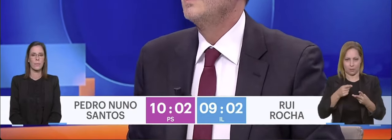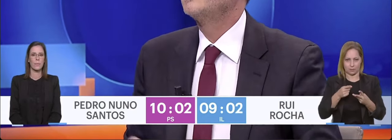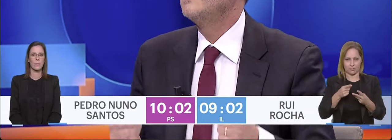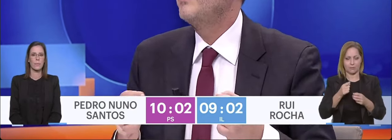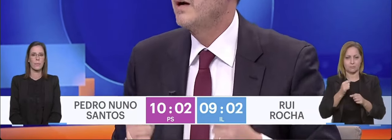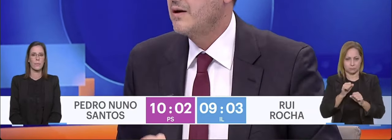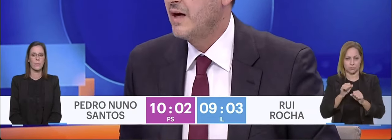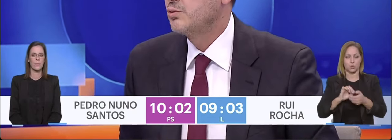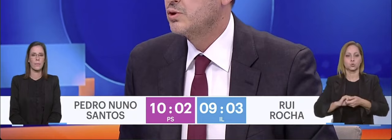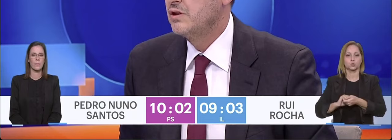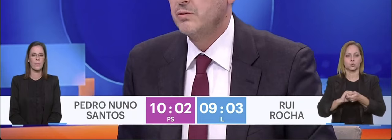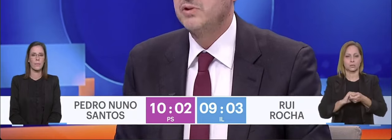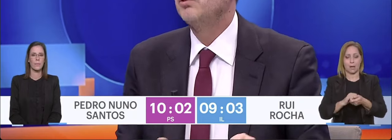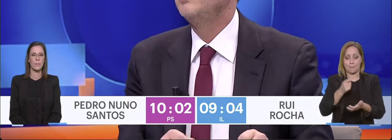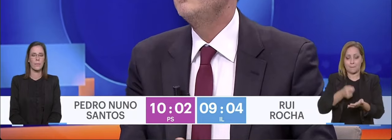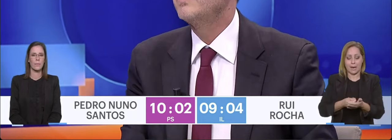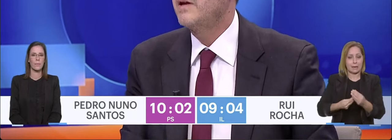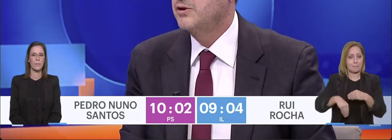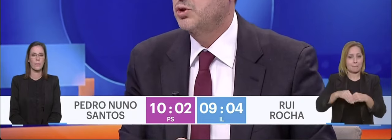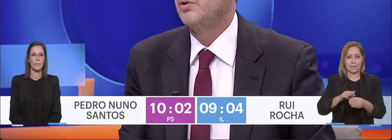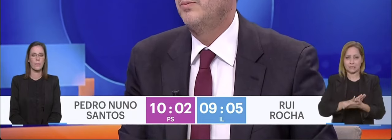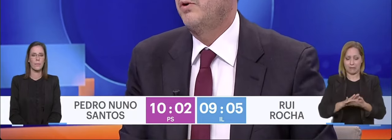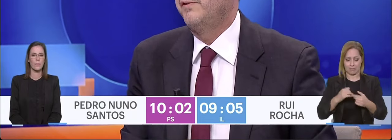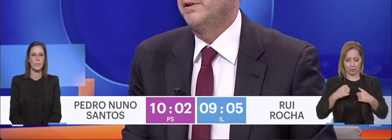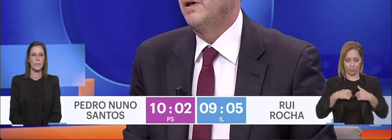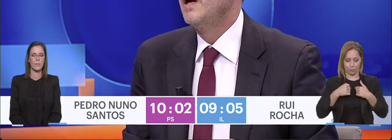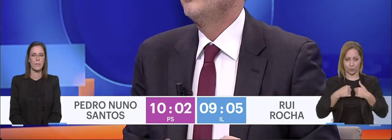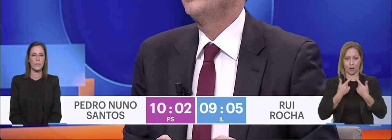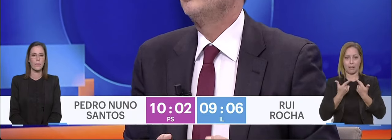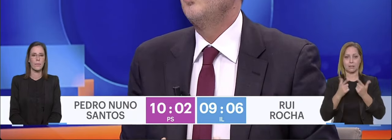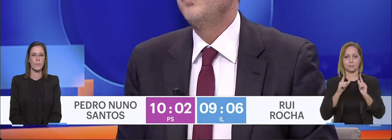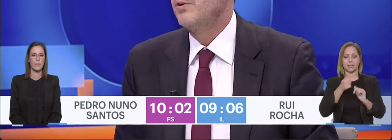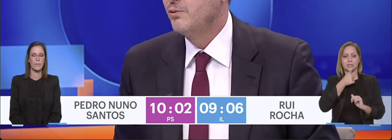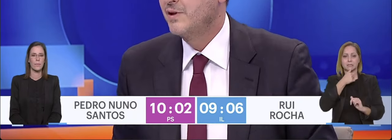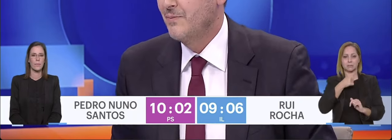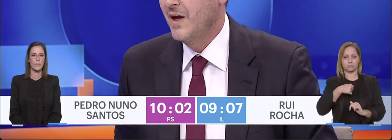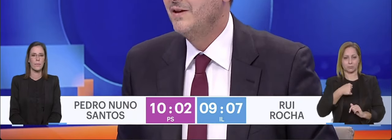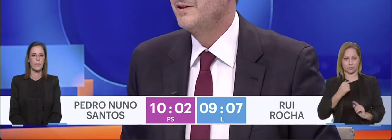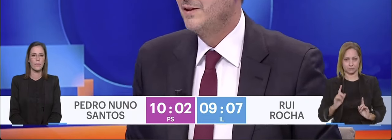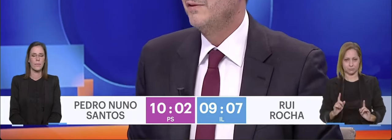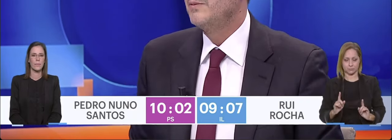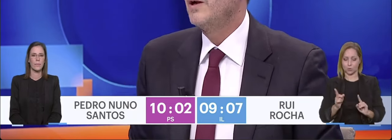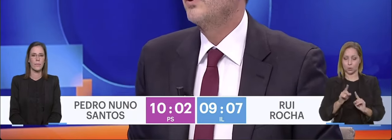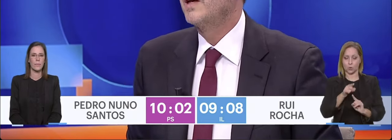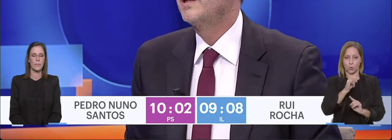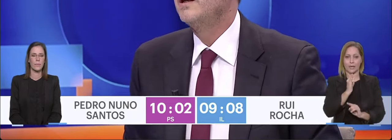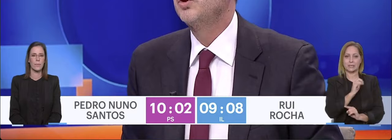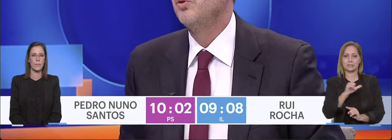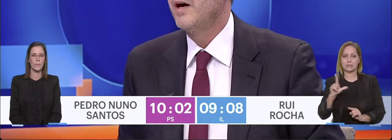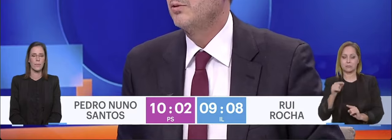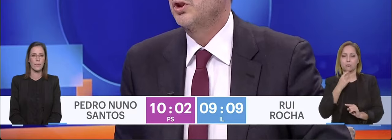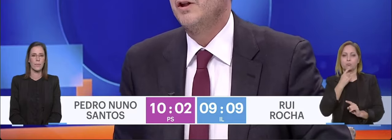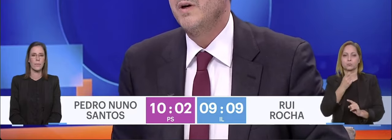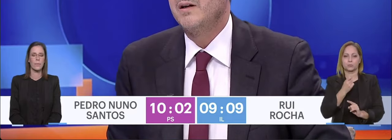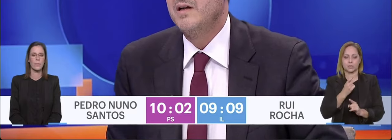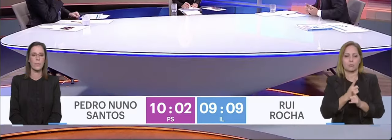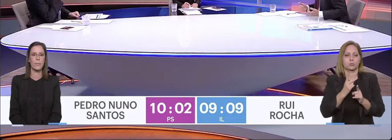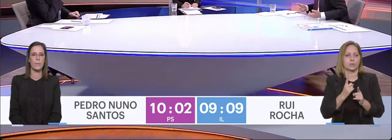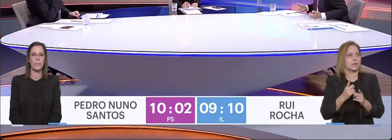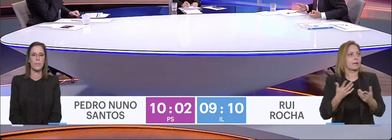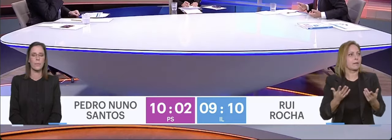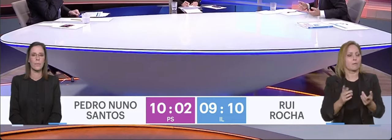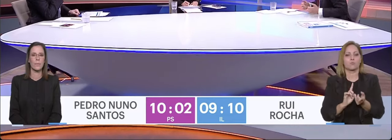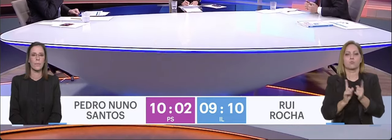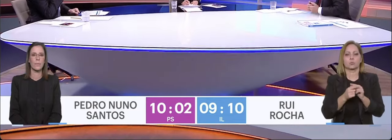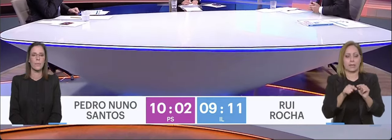social sem pagar mais um cêntimo tendo liberdade de escolha para fazer portanto não perguntem à iniciativa Liberal porque é que queremos mudar um sistema que